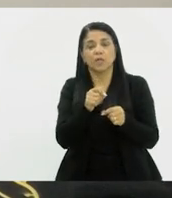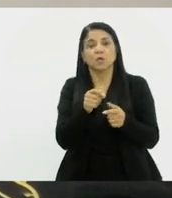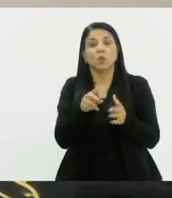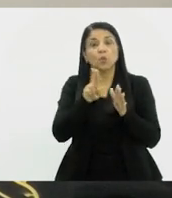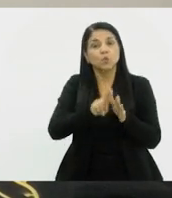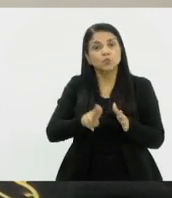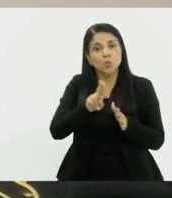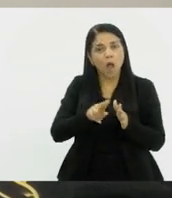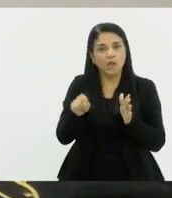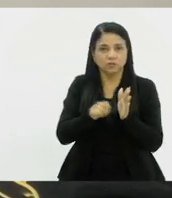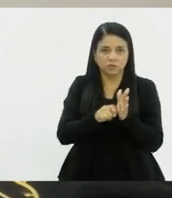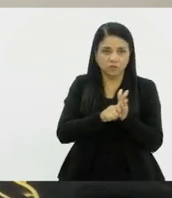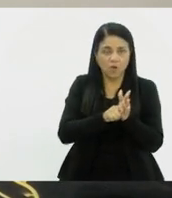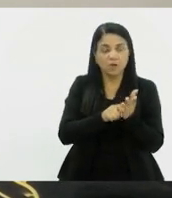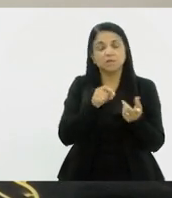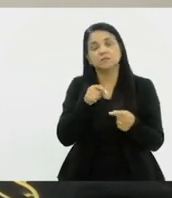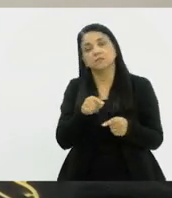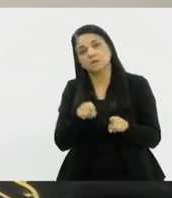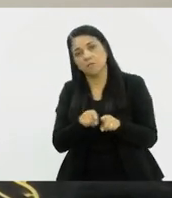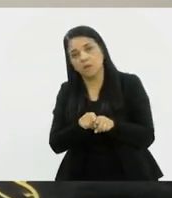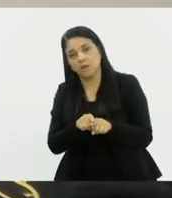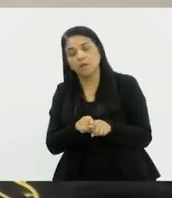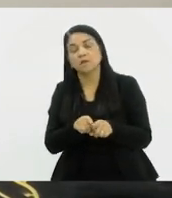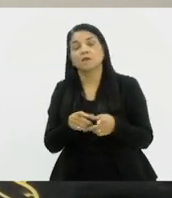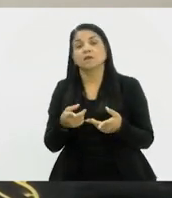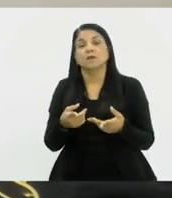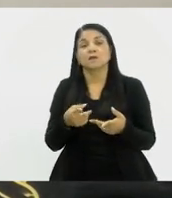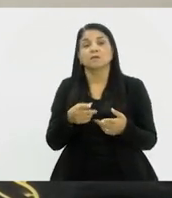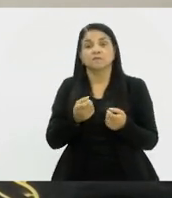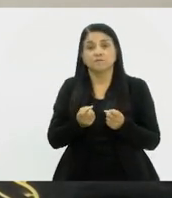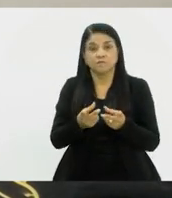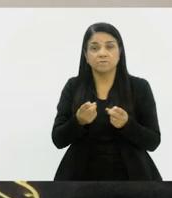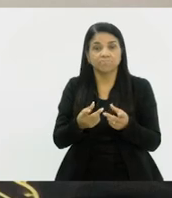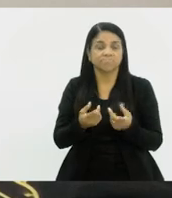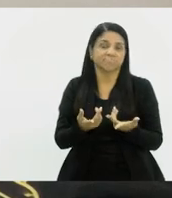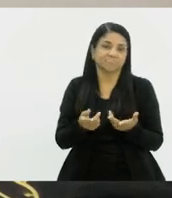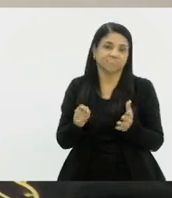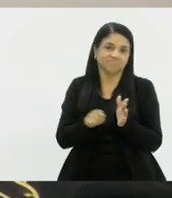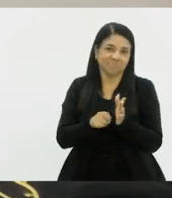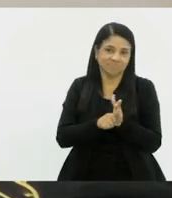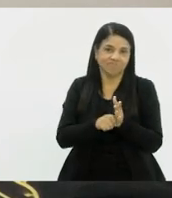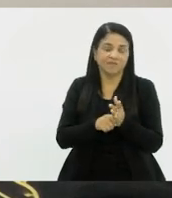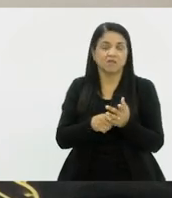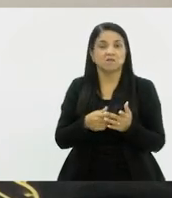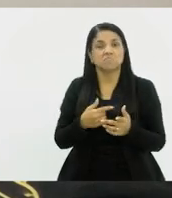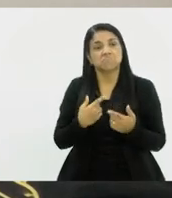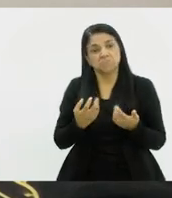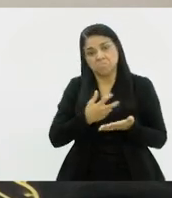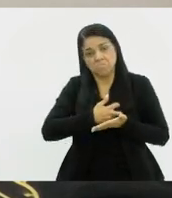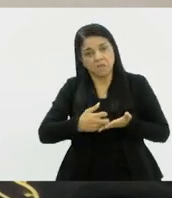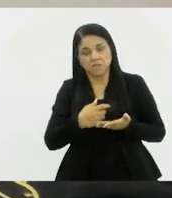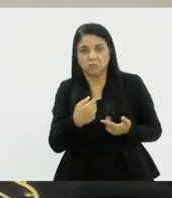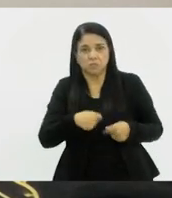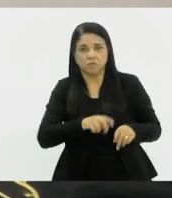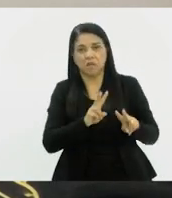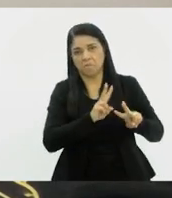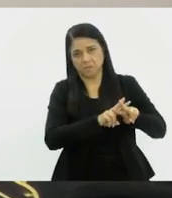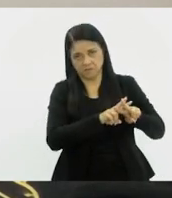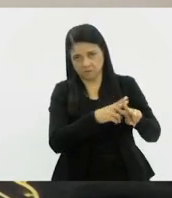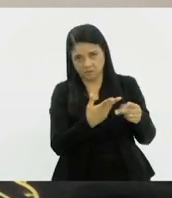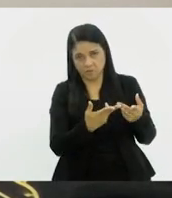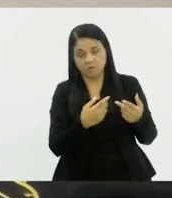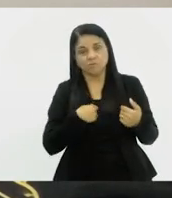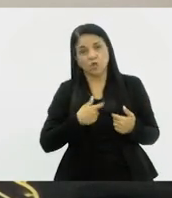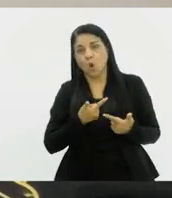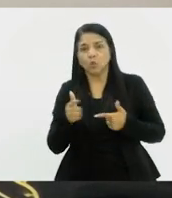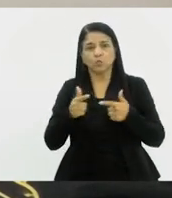mesmo esses pequenos traficantes não precisariam receber pena de prisão poderiam estar aí com outro tipo de de de de resposta penal